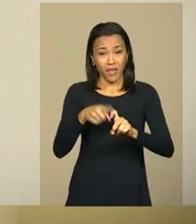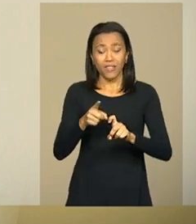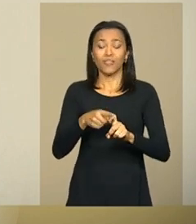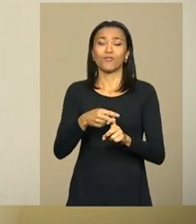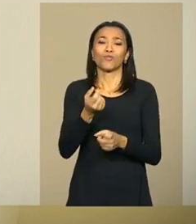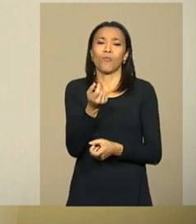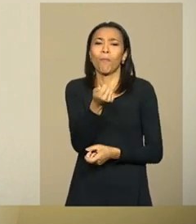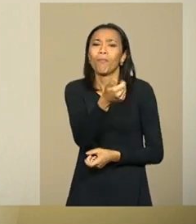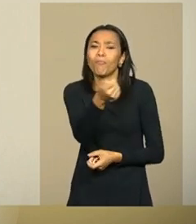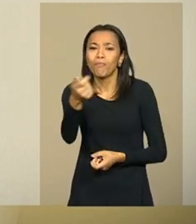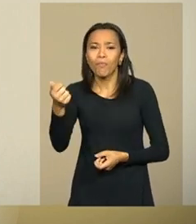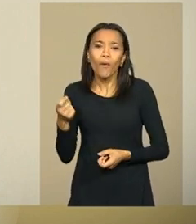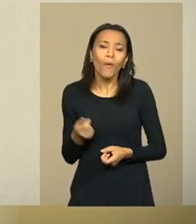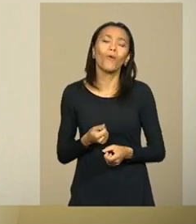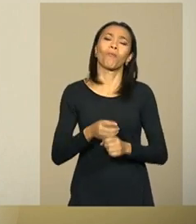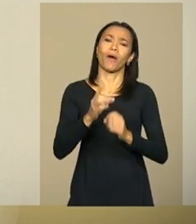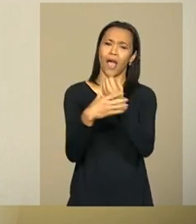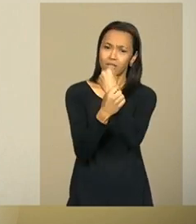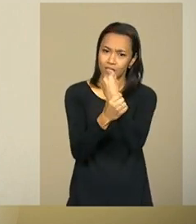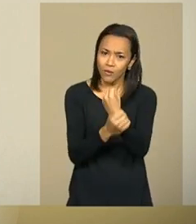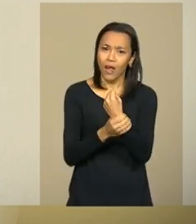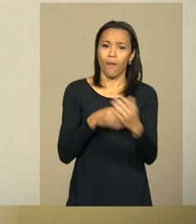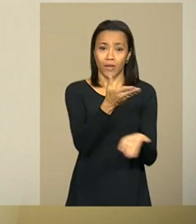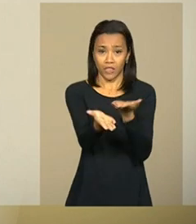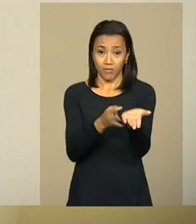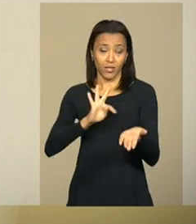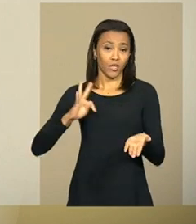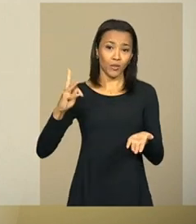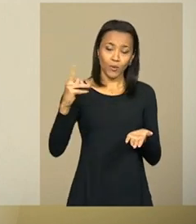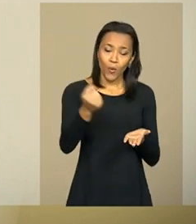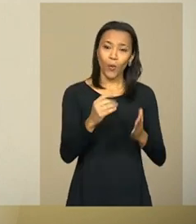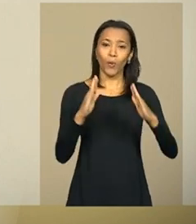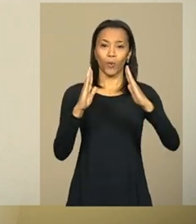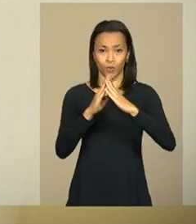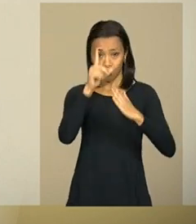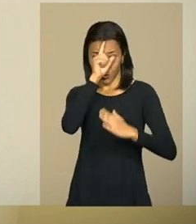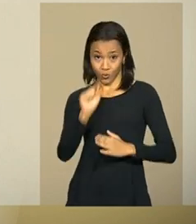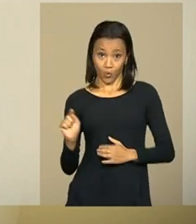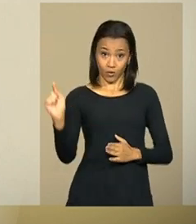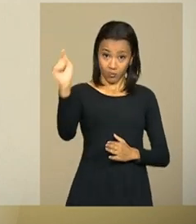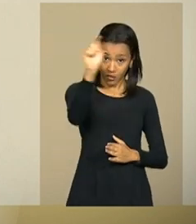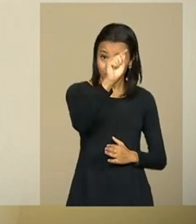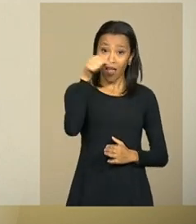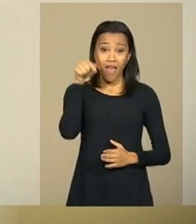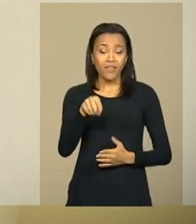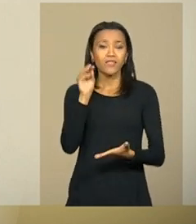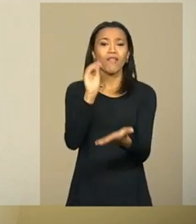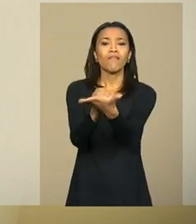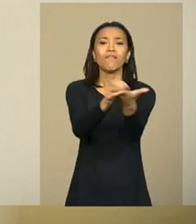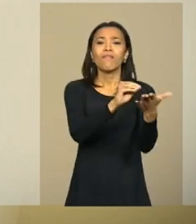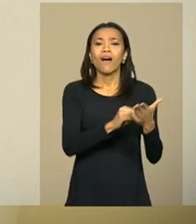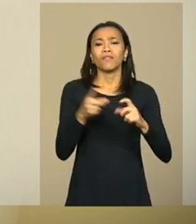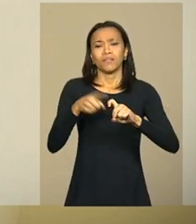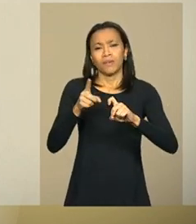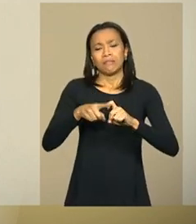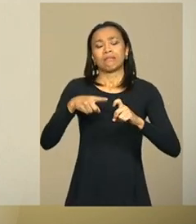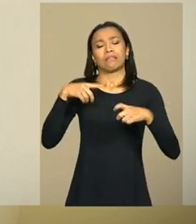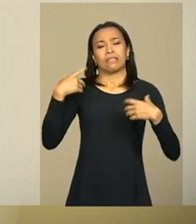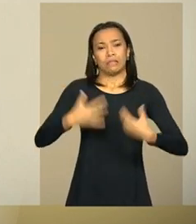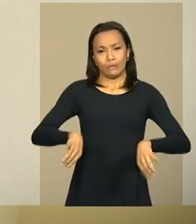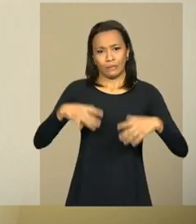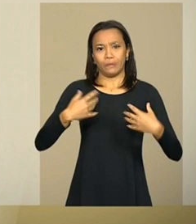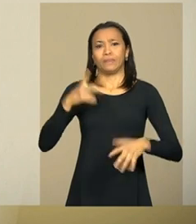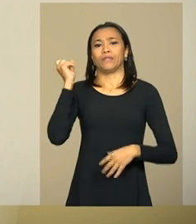insuficiente para garantir atendimento em toda a rede pública de saúde essa falta de médicos é um problema muito sério